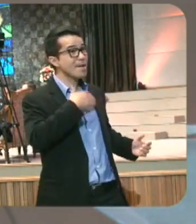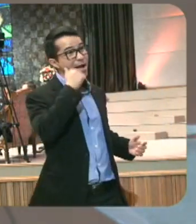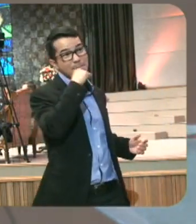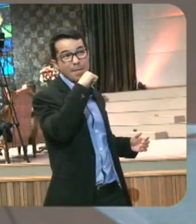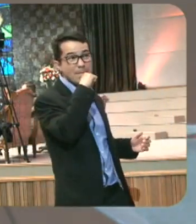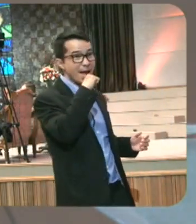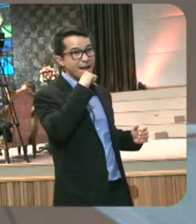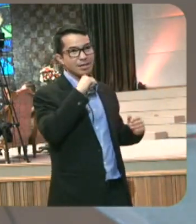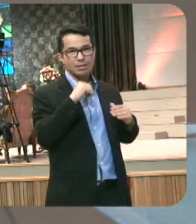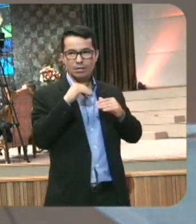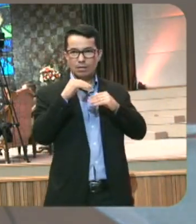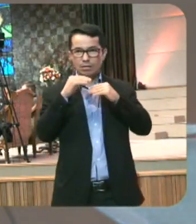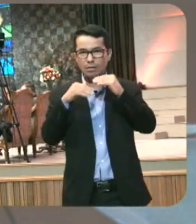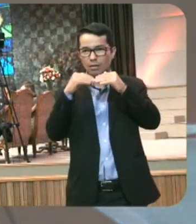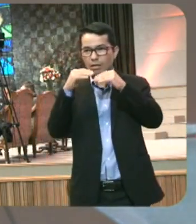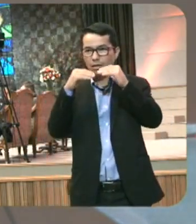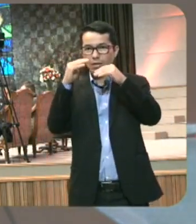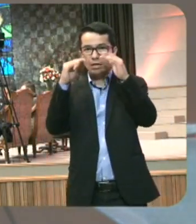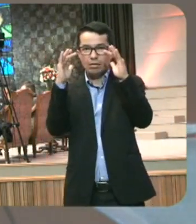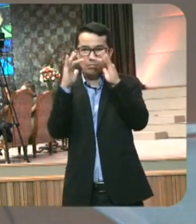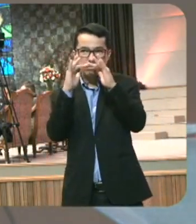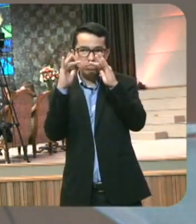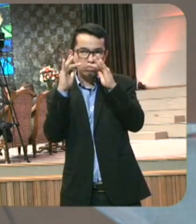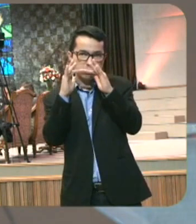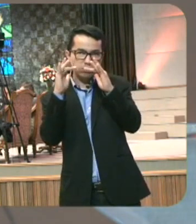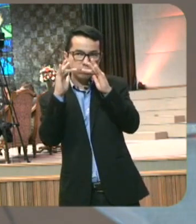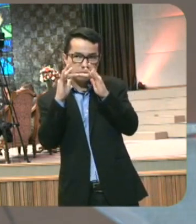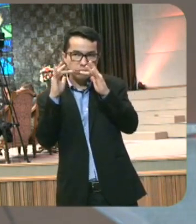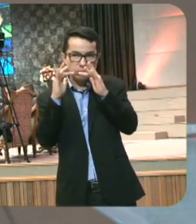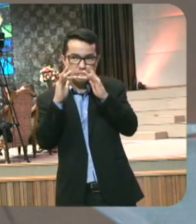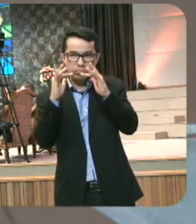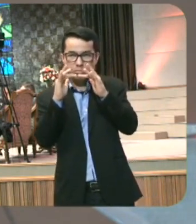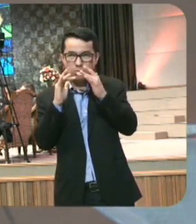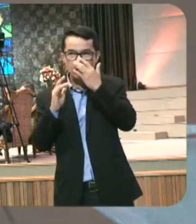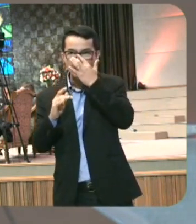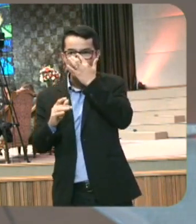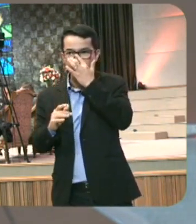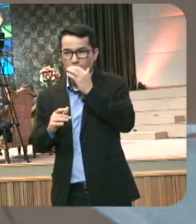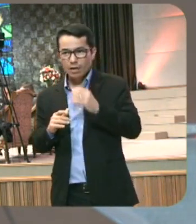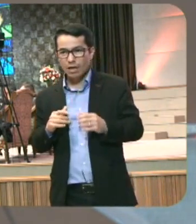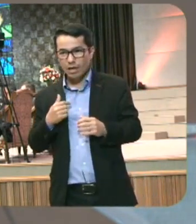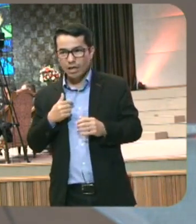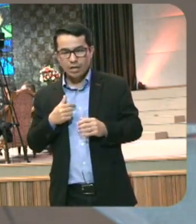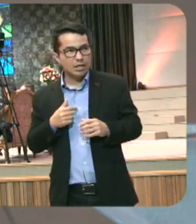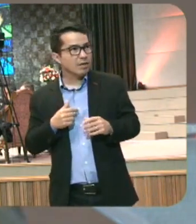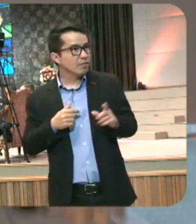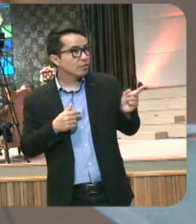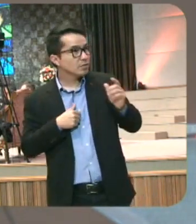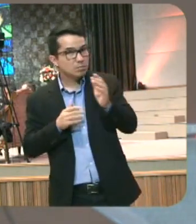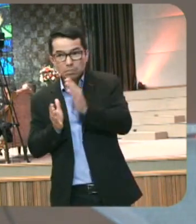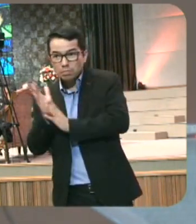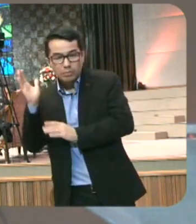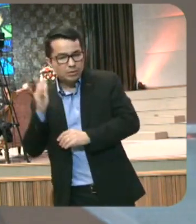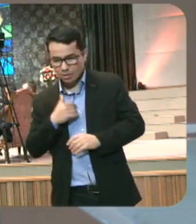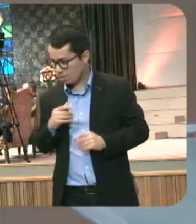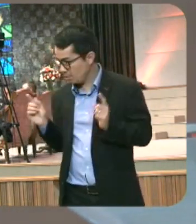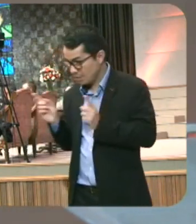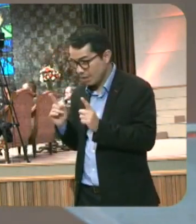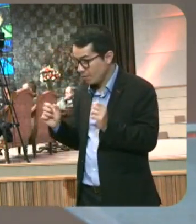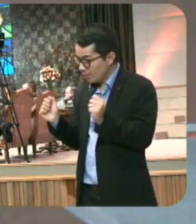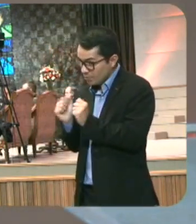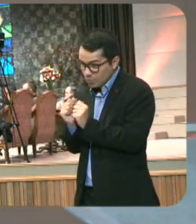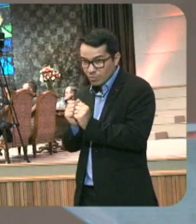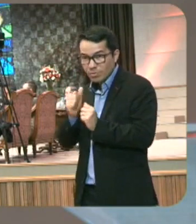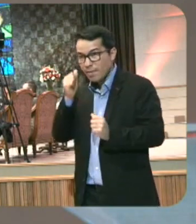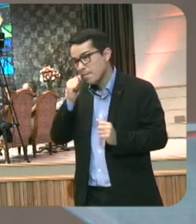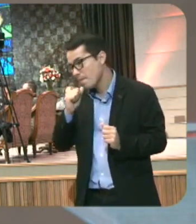que o tempo ia passando, eu perguntava para ela: você vai sair? Não, a mamãe não quer que eu saia mais de lá, quer que eu more com ela. E